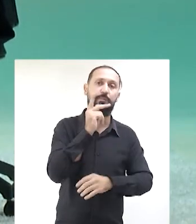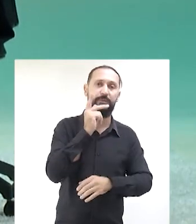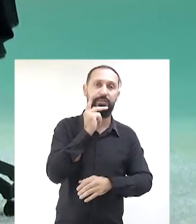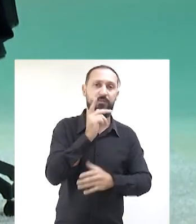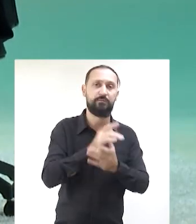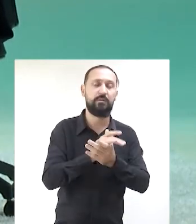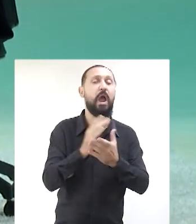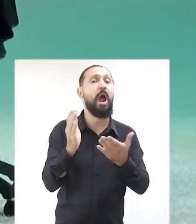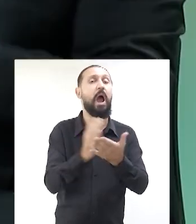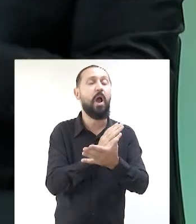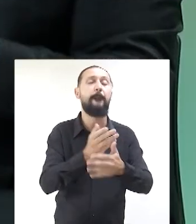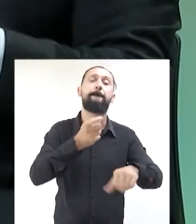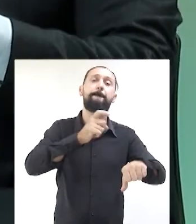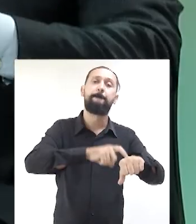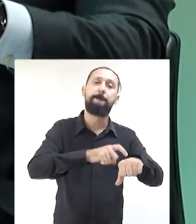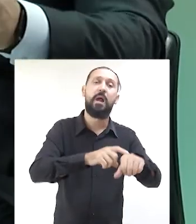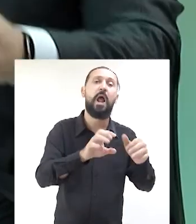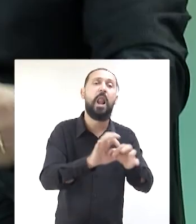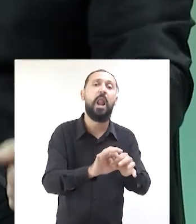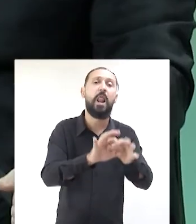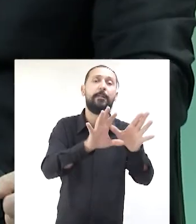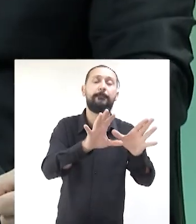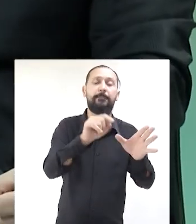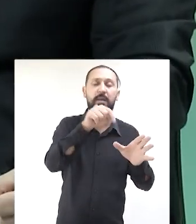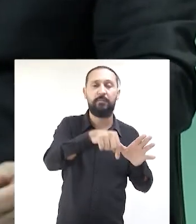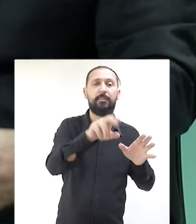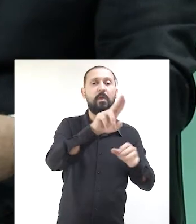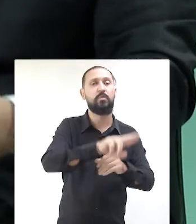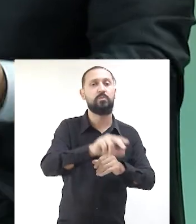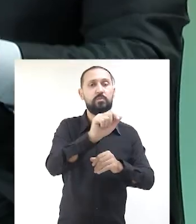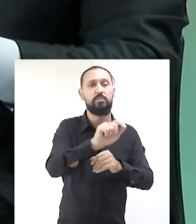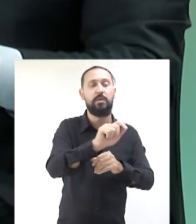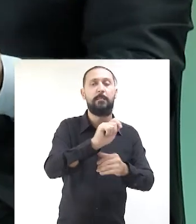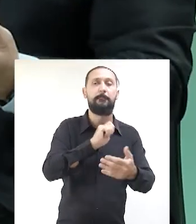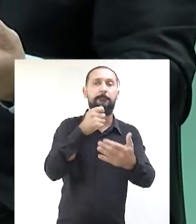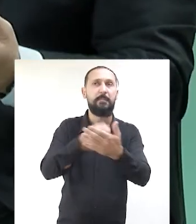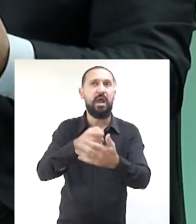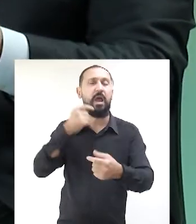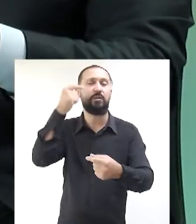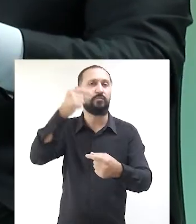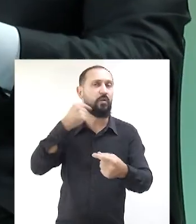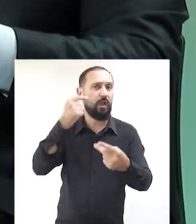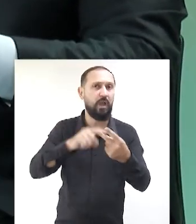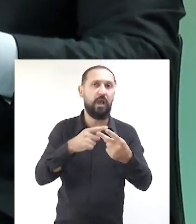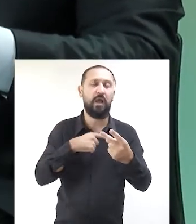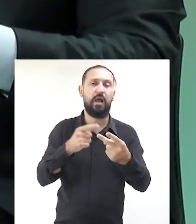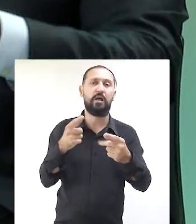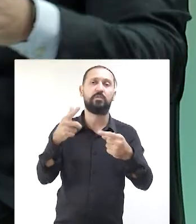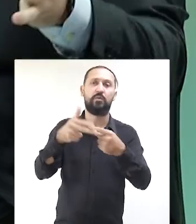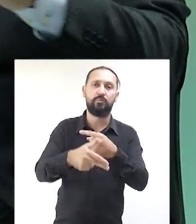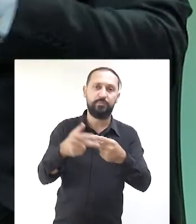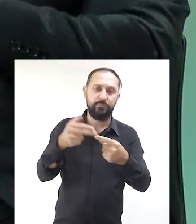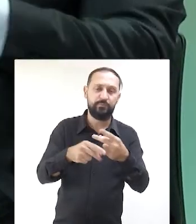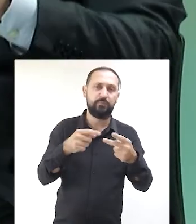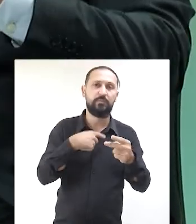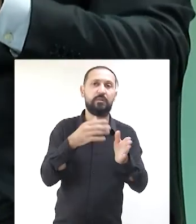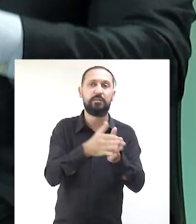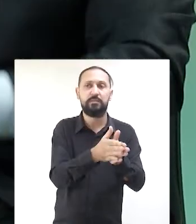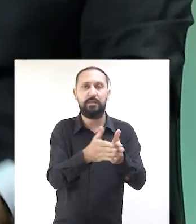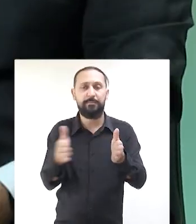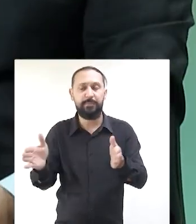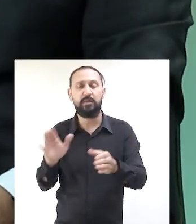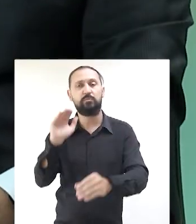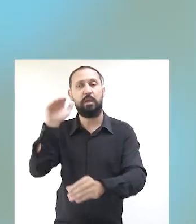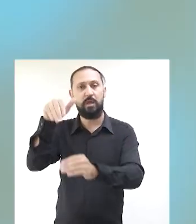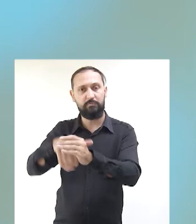e também em algumas situações é permitida a utilização desse fundo, por exemplo, para pagamento de advogados, contadores, etc., durante o